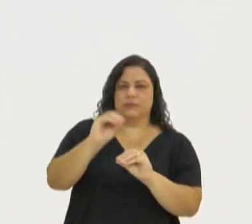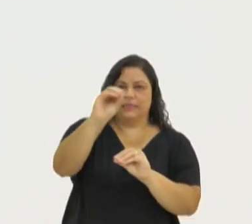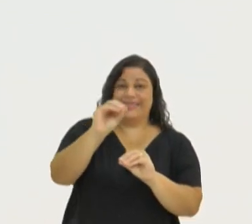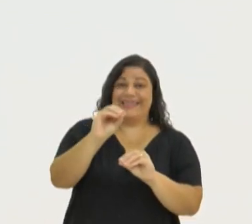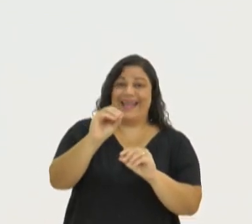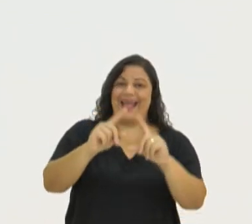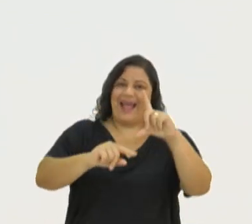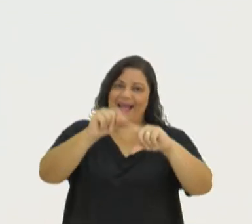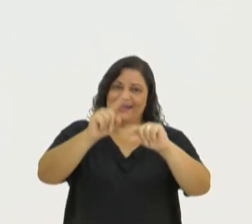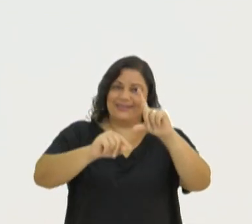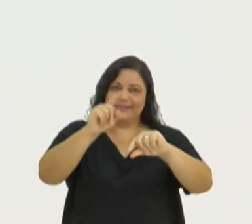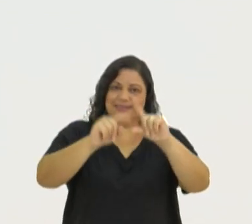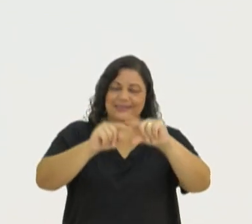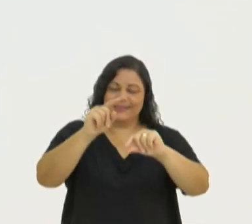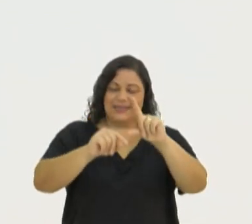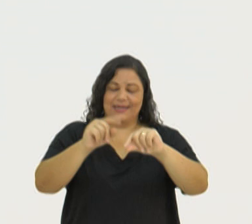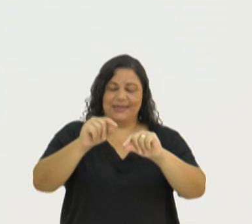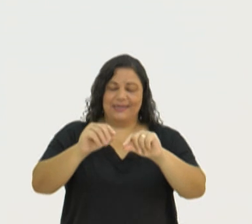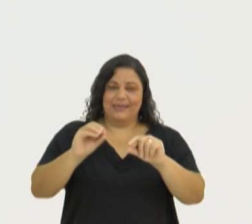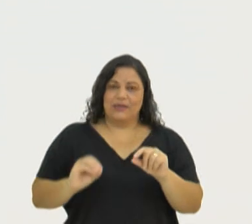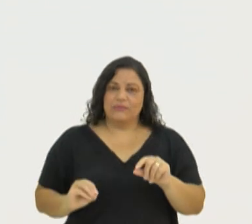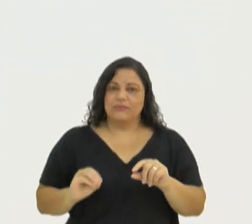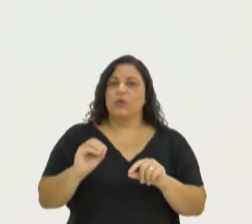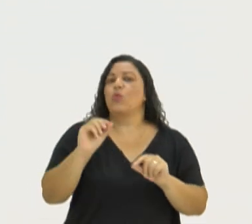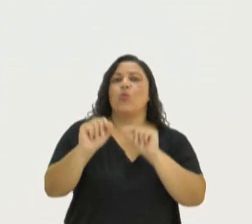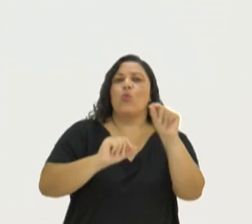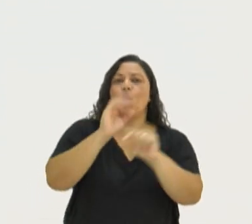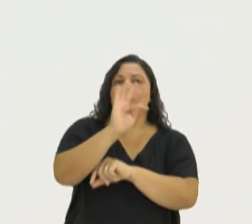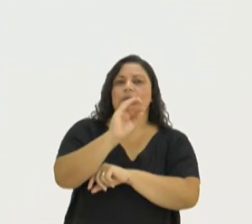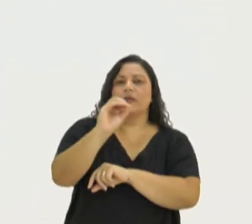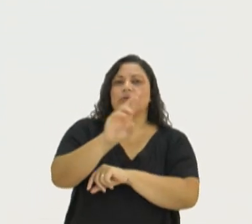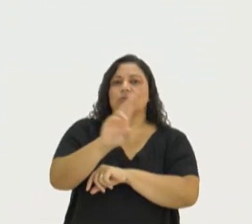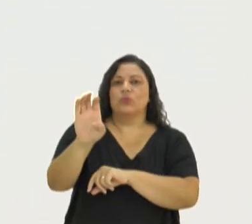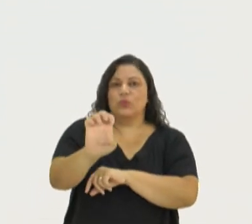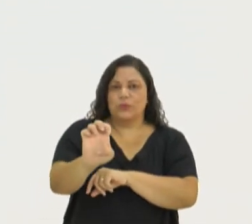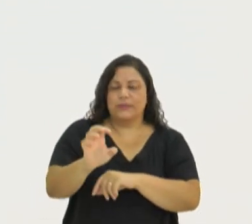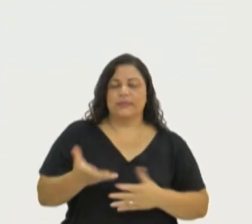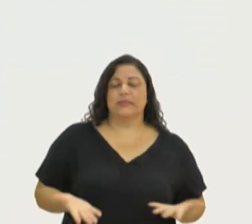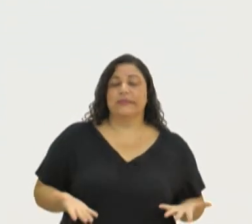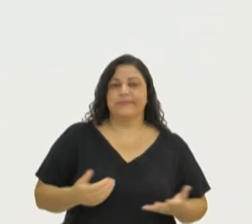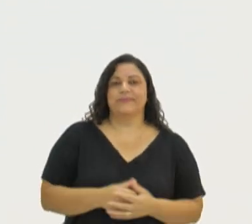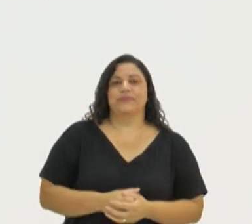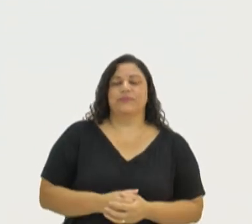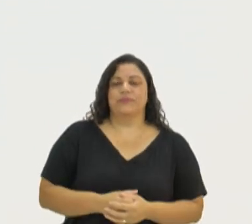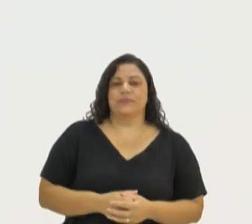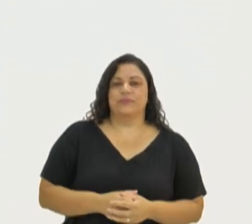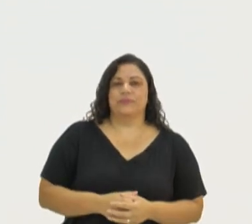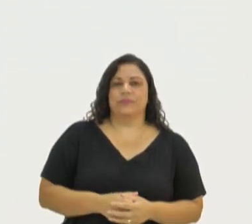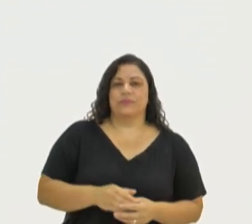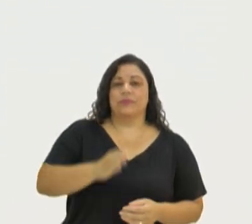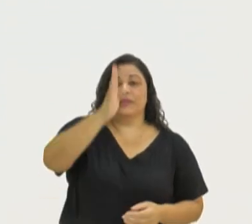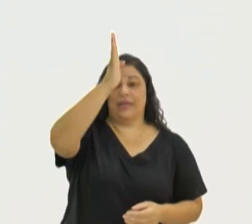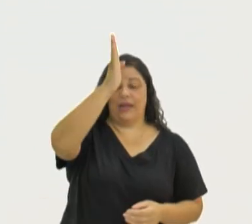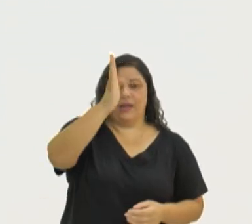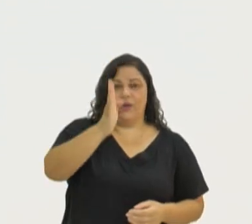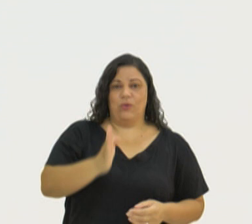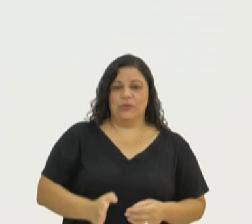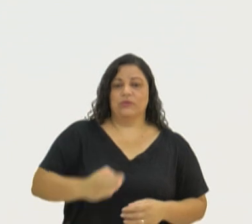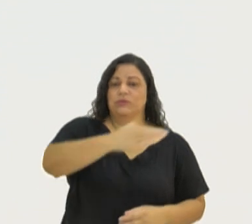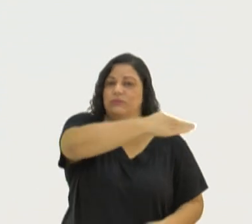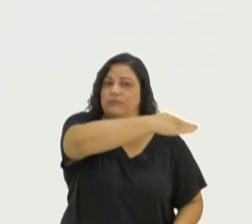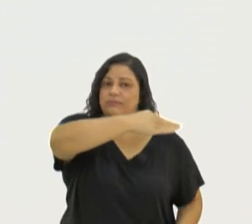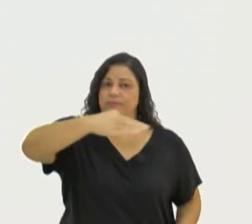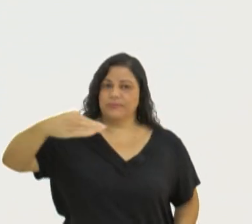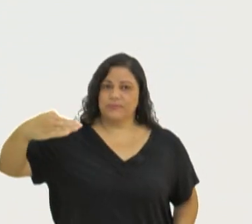É assim a gente marca ponto. Então, a torre, como que ela se movimenta? Nas horizontais e na verticais. Então, quando a gente clica, a gente